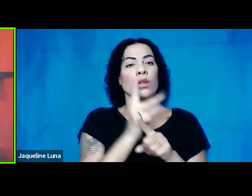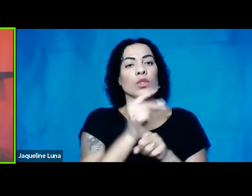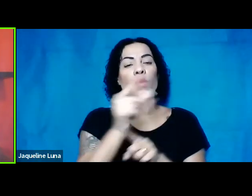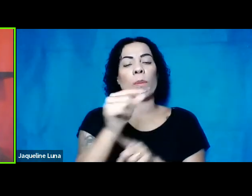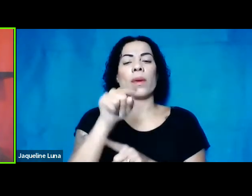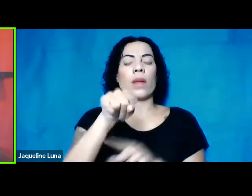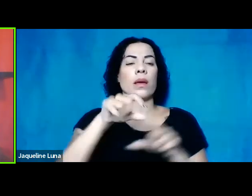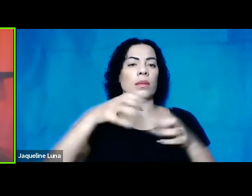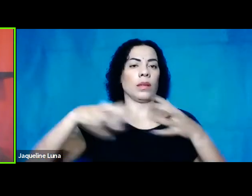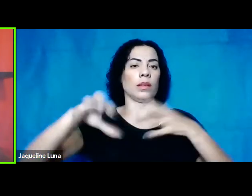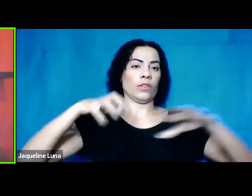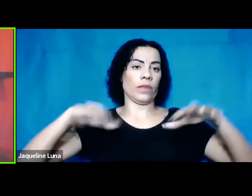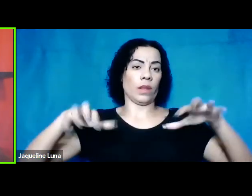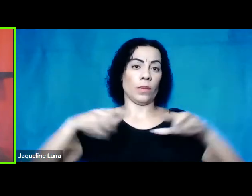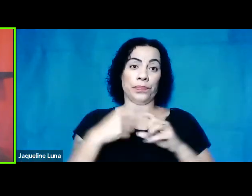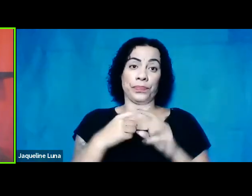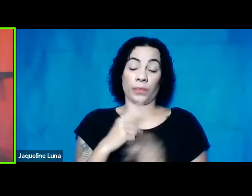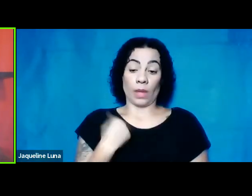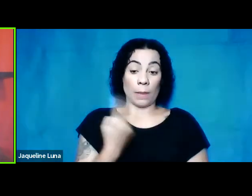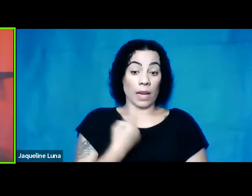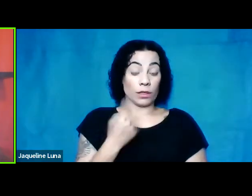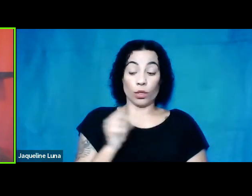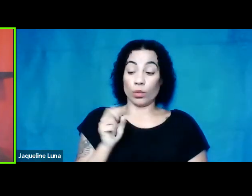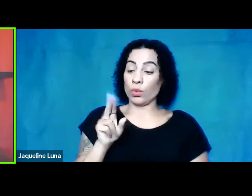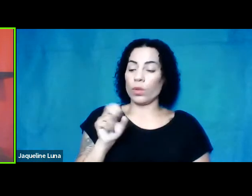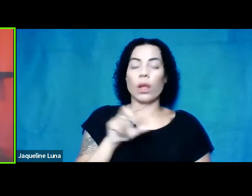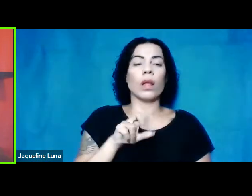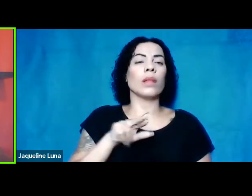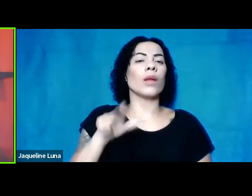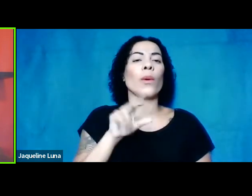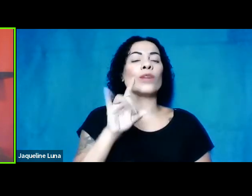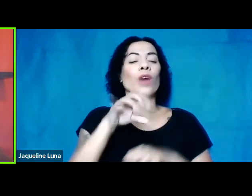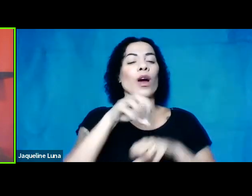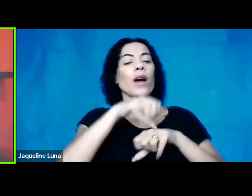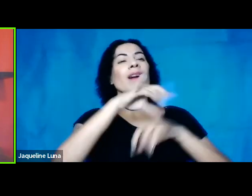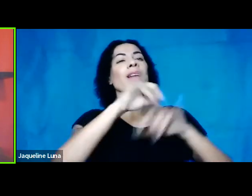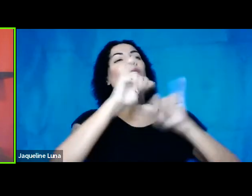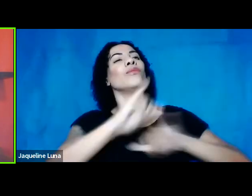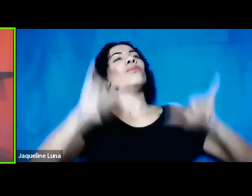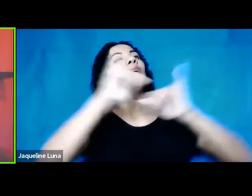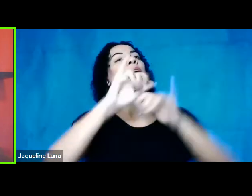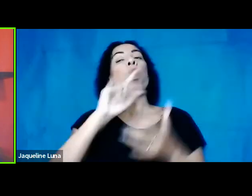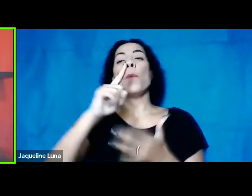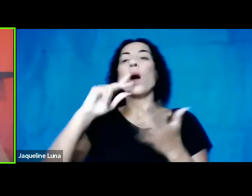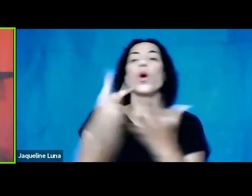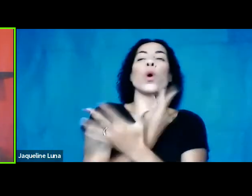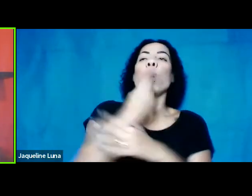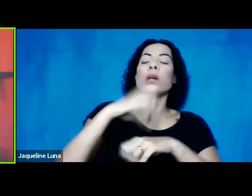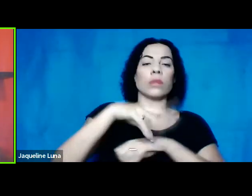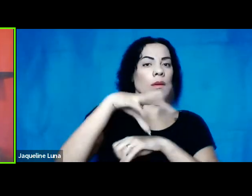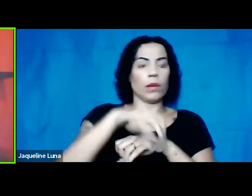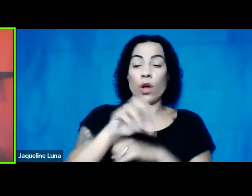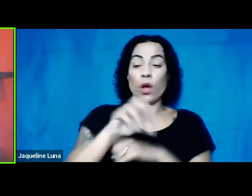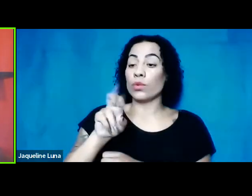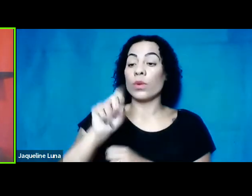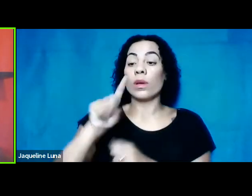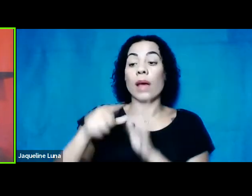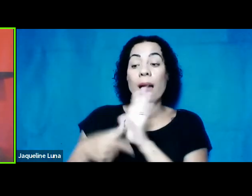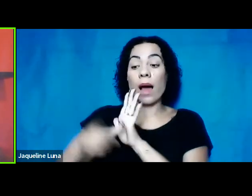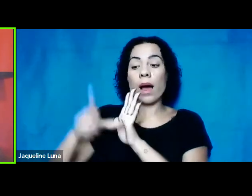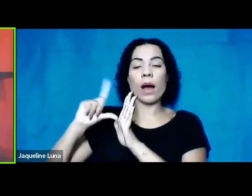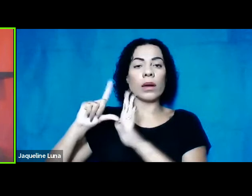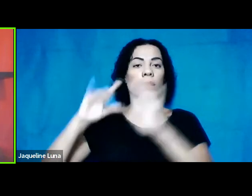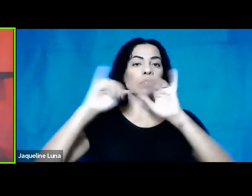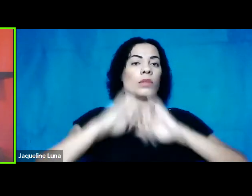fragmentação. Porque para nós o SUS não é notícia, para nós o SUS não é um fato noticiável, né? Para nós o SUS é o antecedente da notícia, ele é o pano